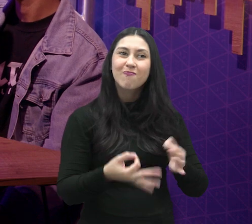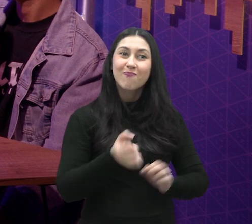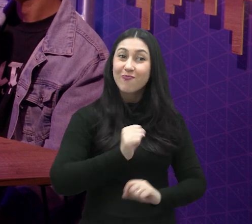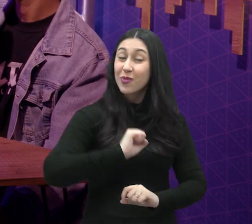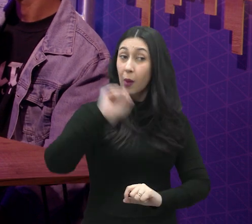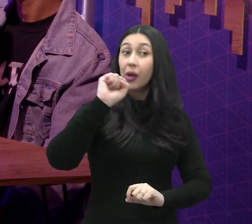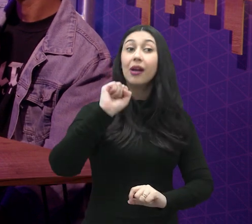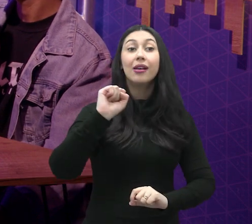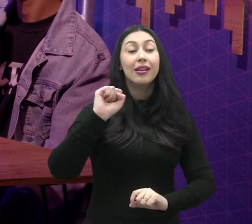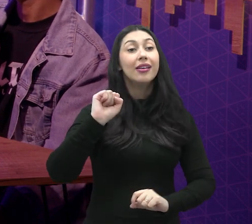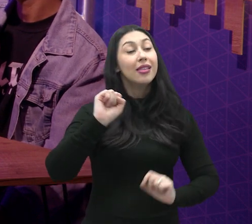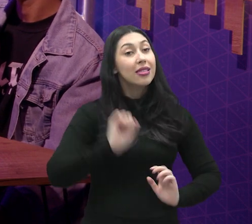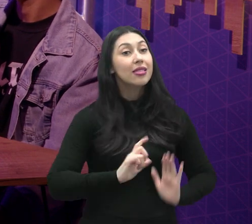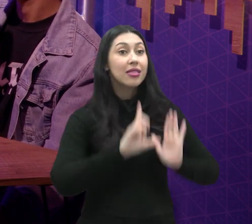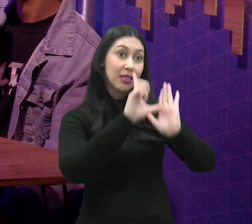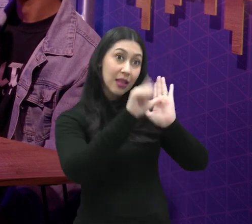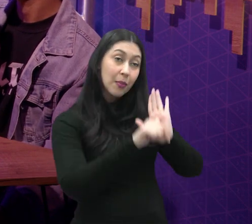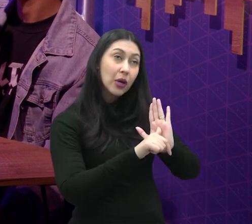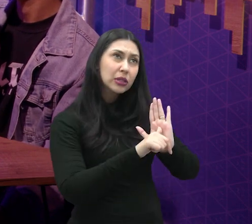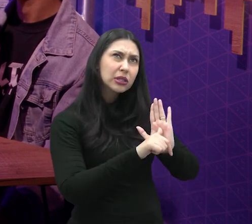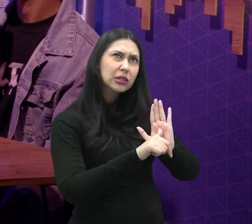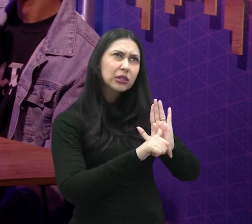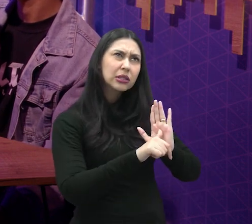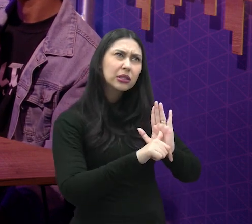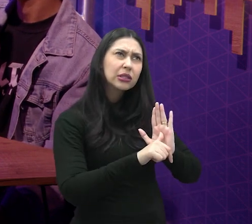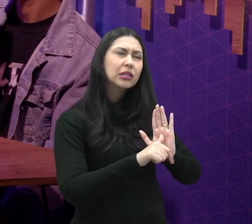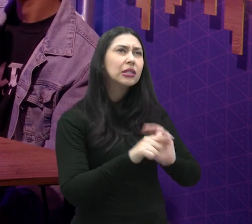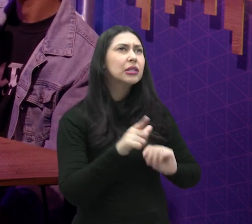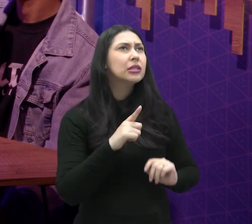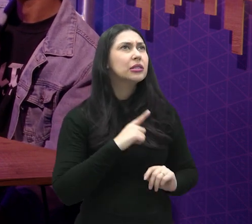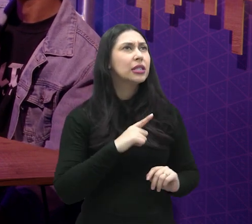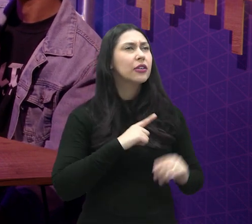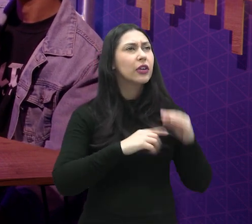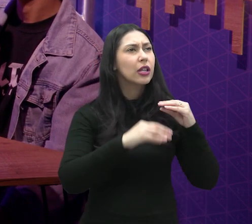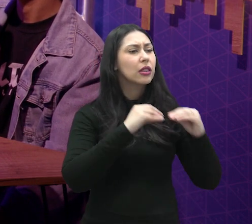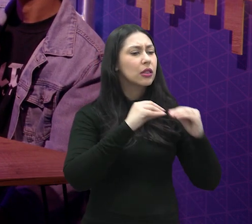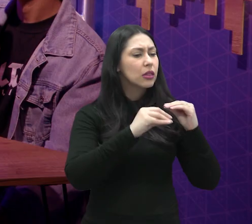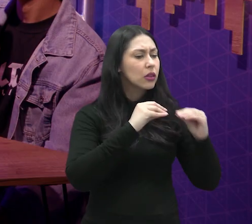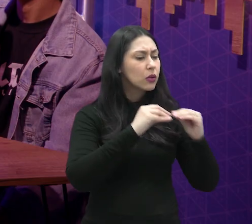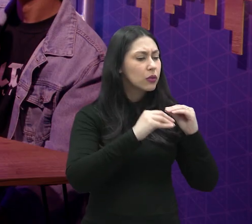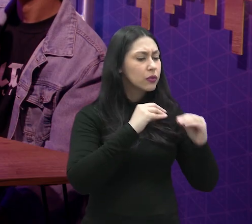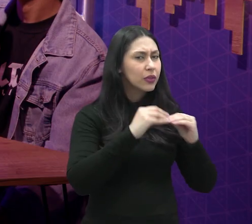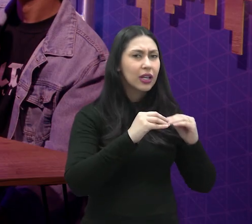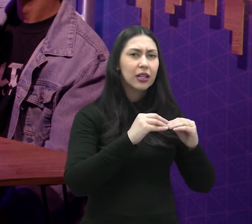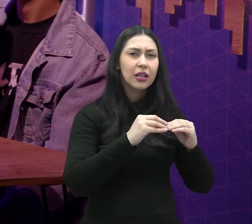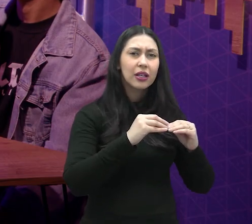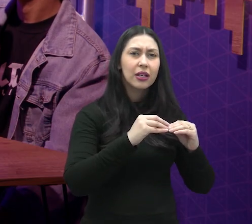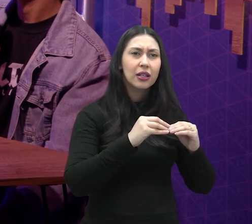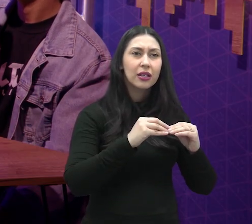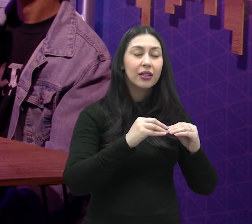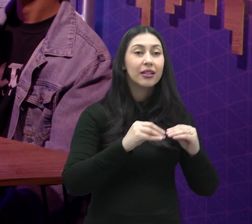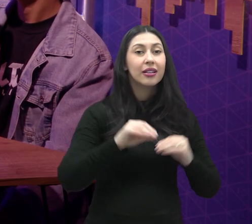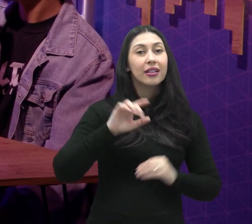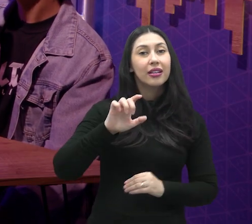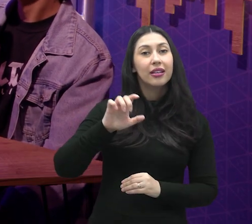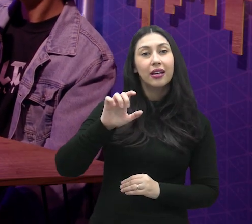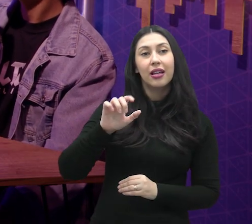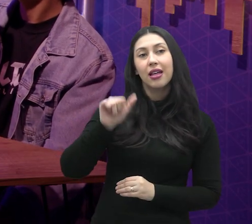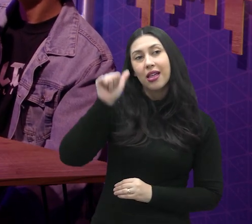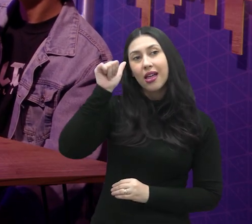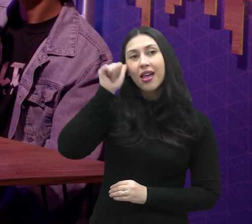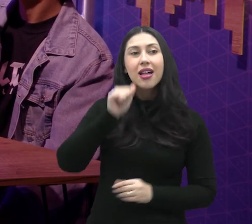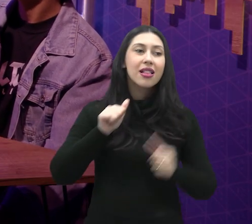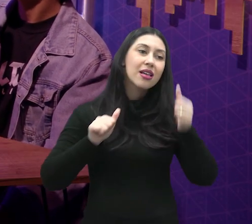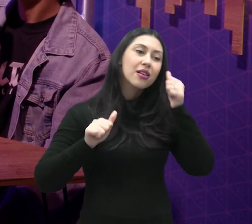de repentistas que a gente teve, então, depois de Mar do Sertão, a novela veio então Elas por Elas, né, que